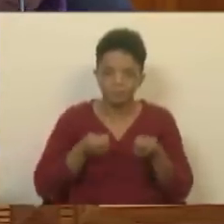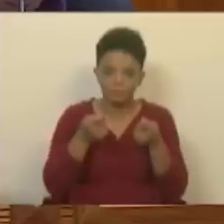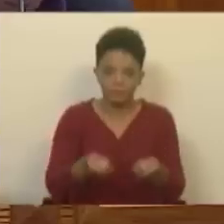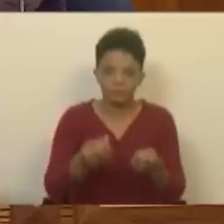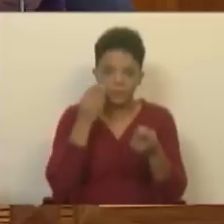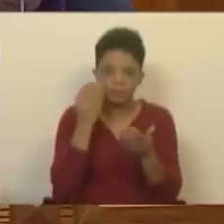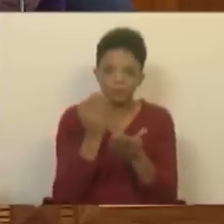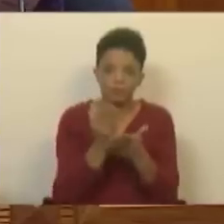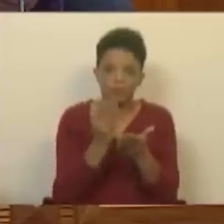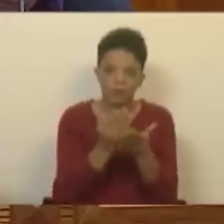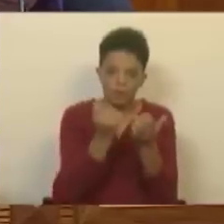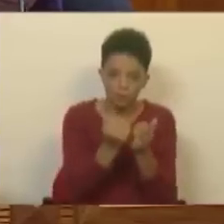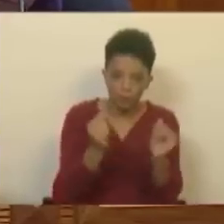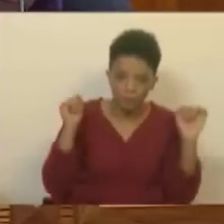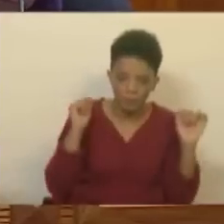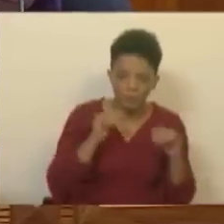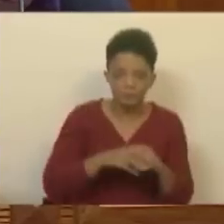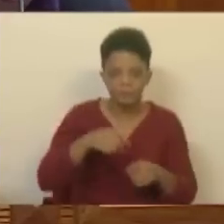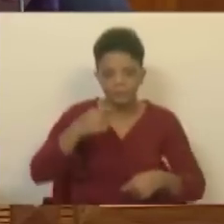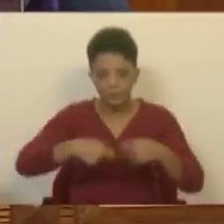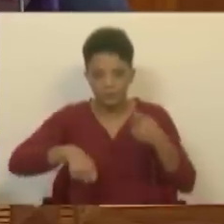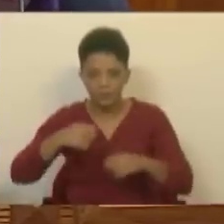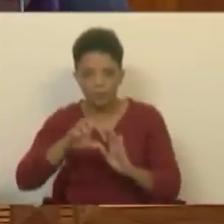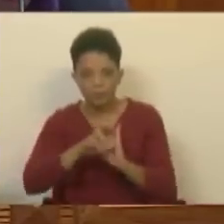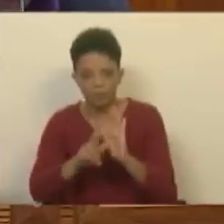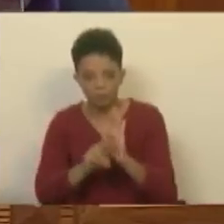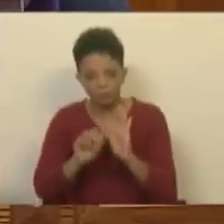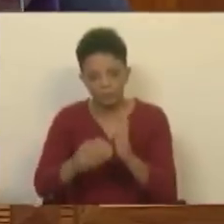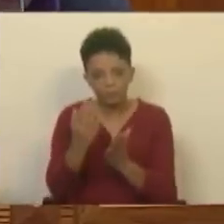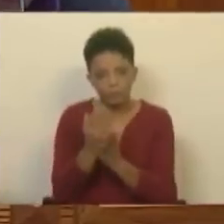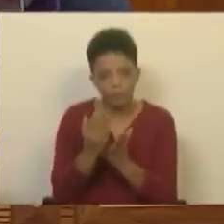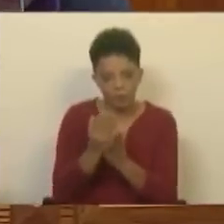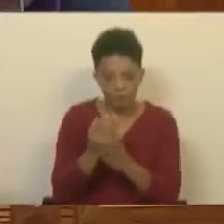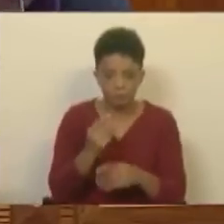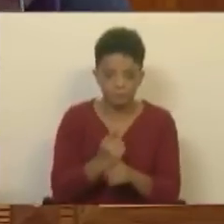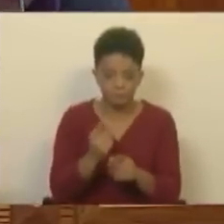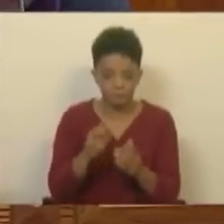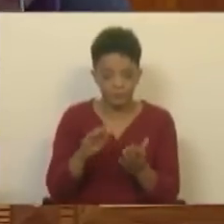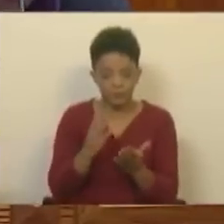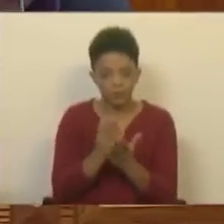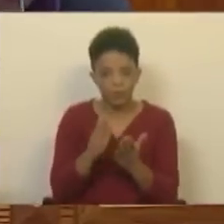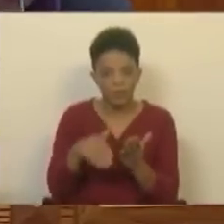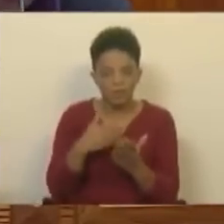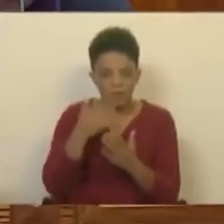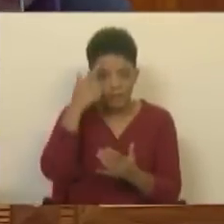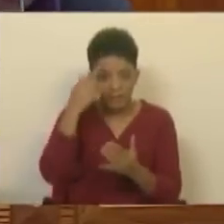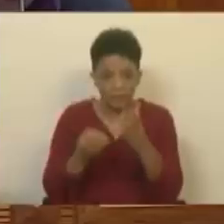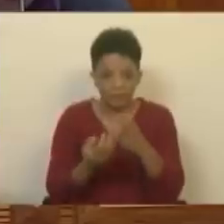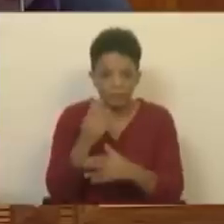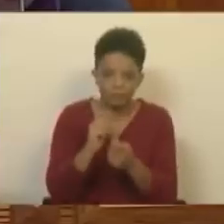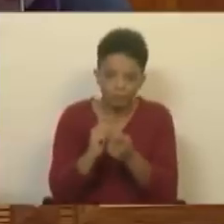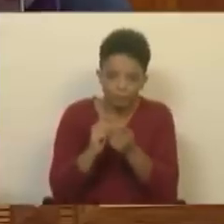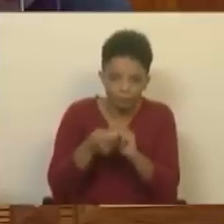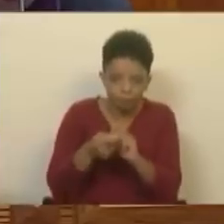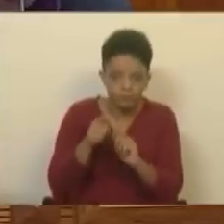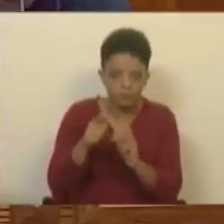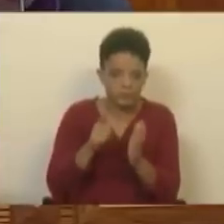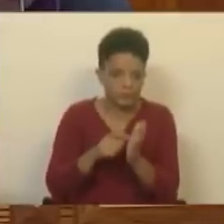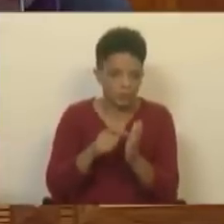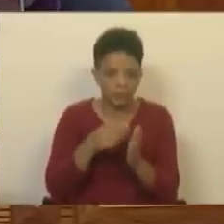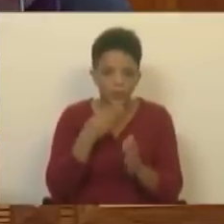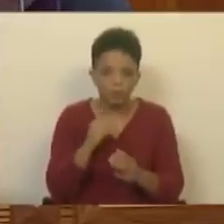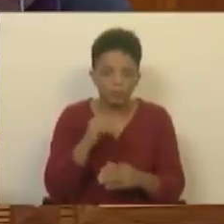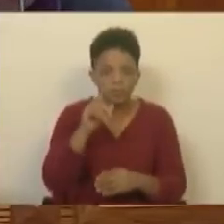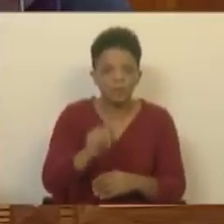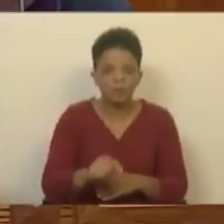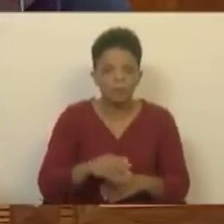da escola temos investido na maior flexibilização curricular da escola para que a escola seja mais criativa mais ajustada aquilo que foi anunciados os